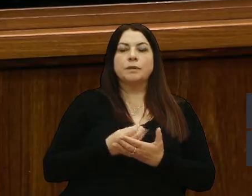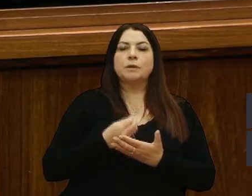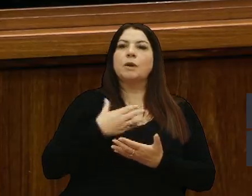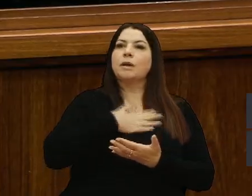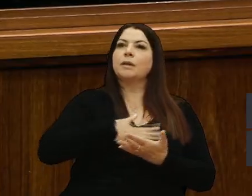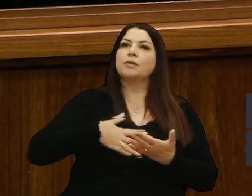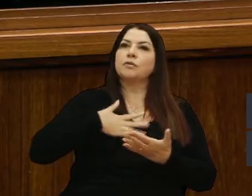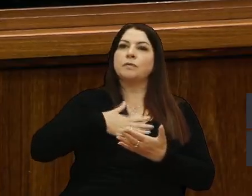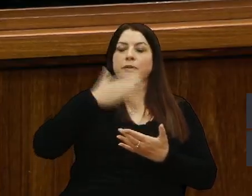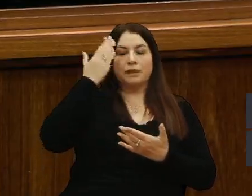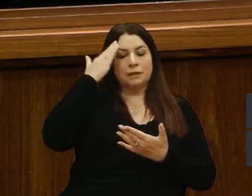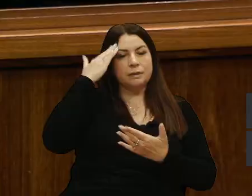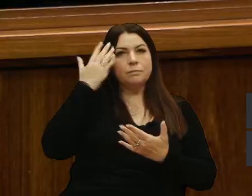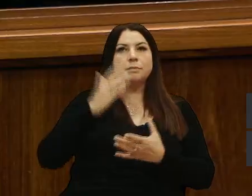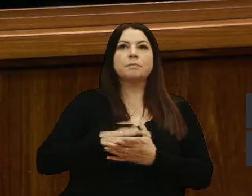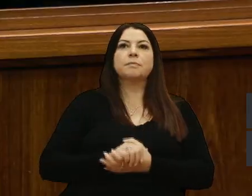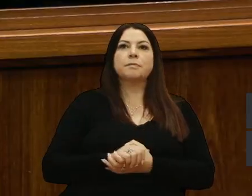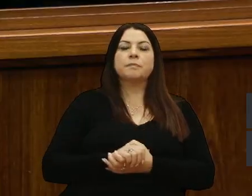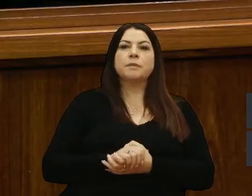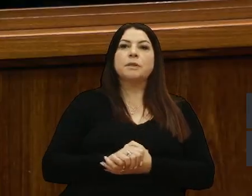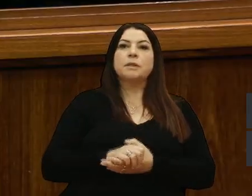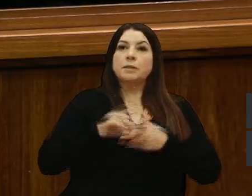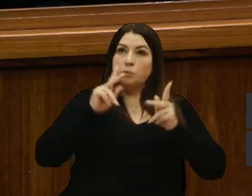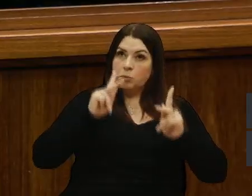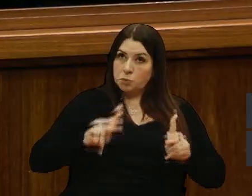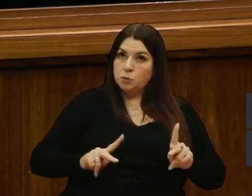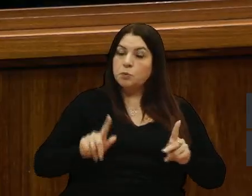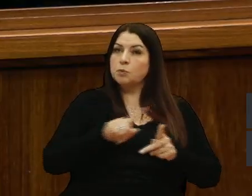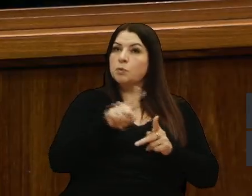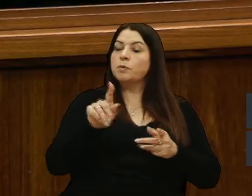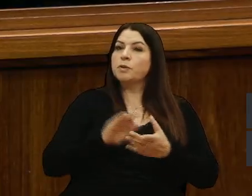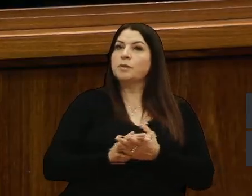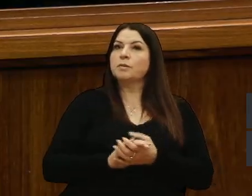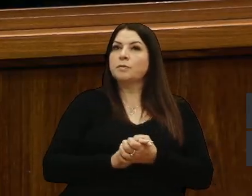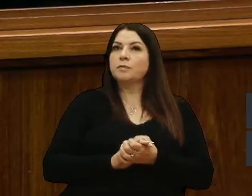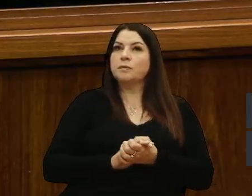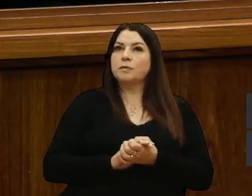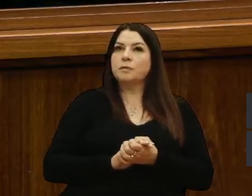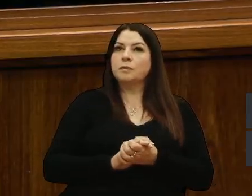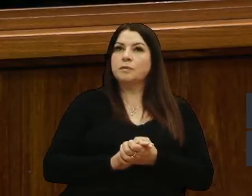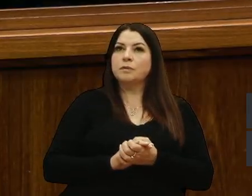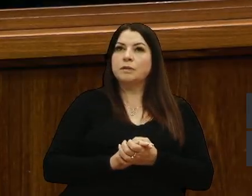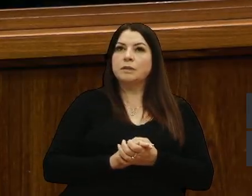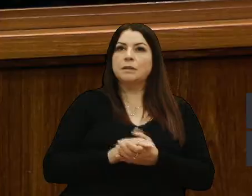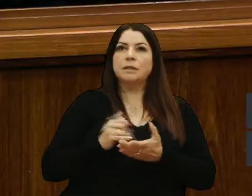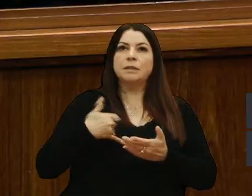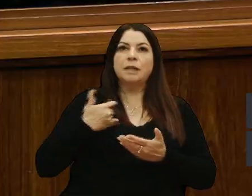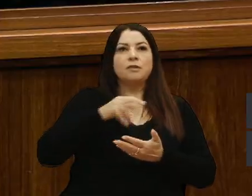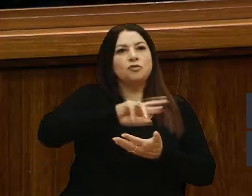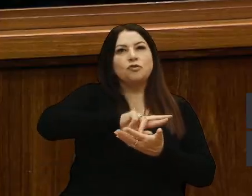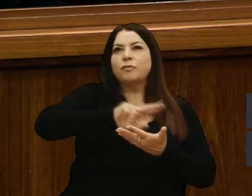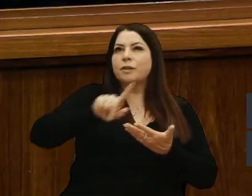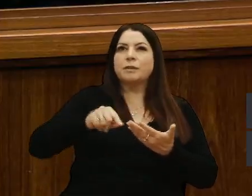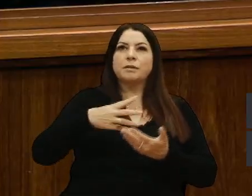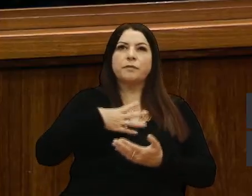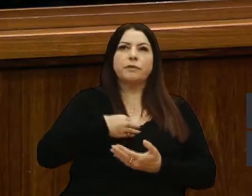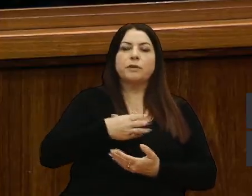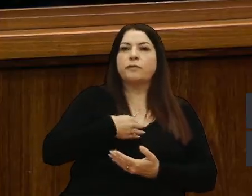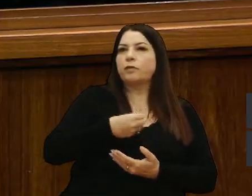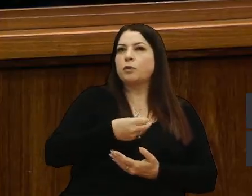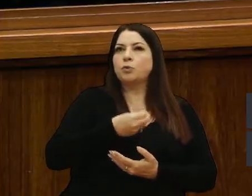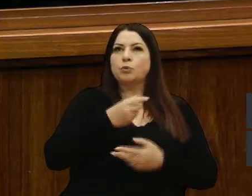gratificante saber que pessoas de todas as idades, que filhos e filhas